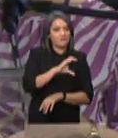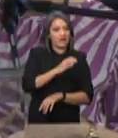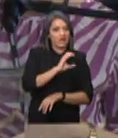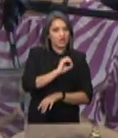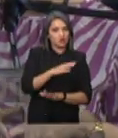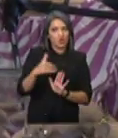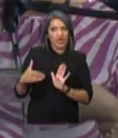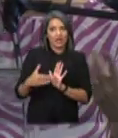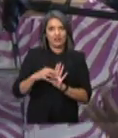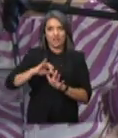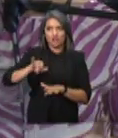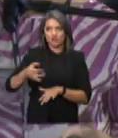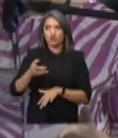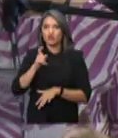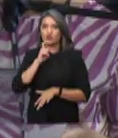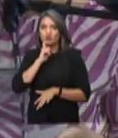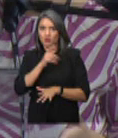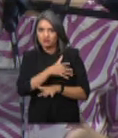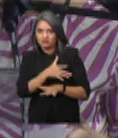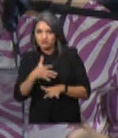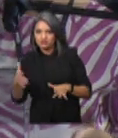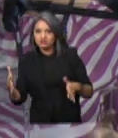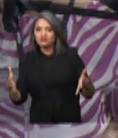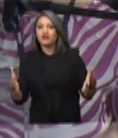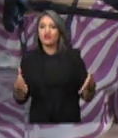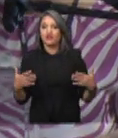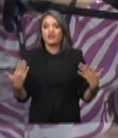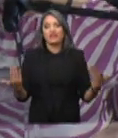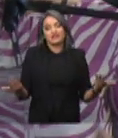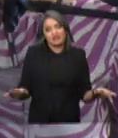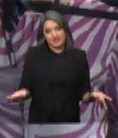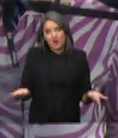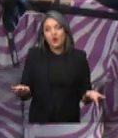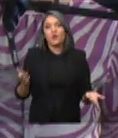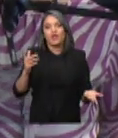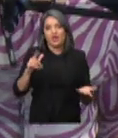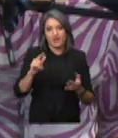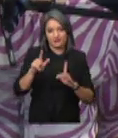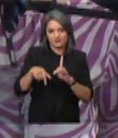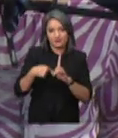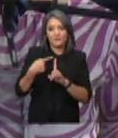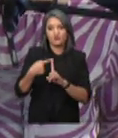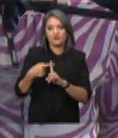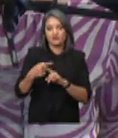2020 e eu tô e nós trouxemos isso como uma boa prática